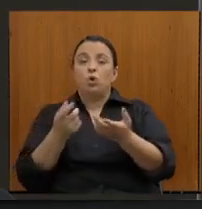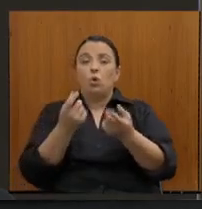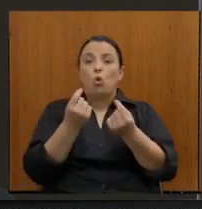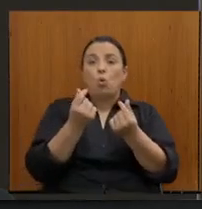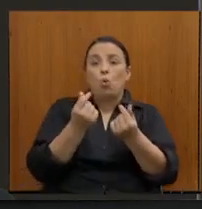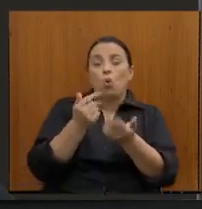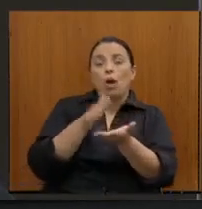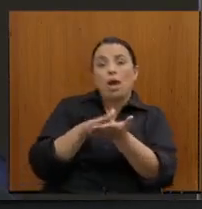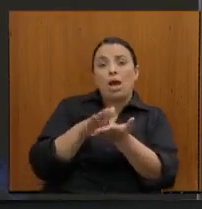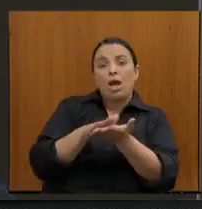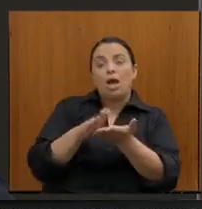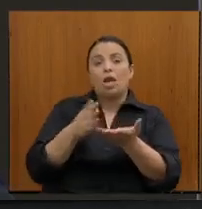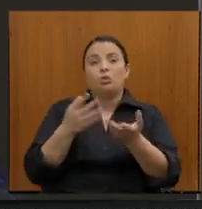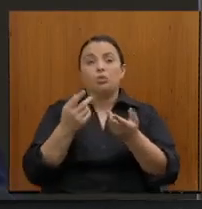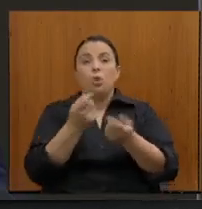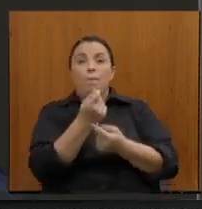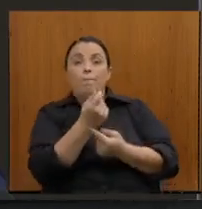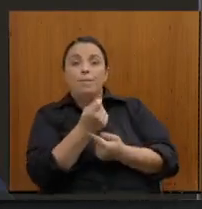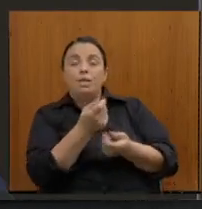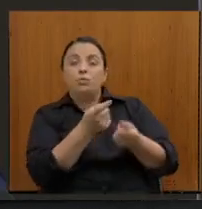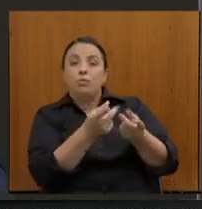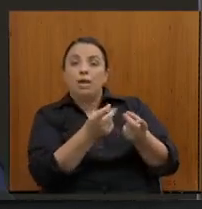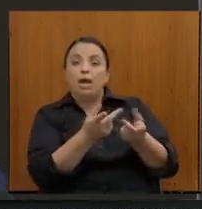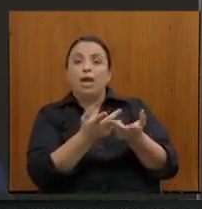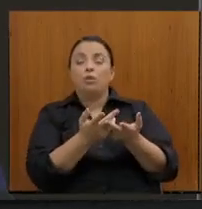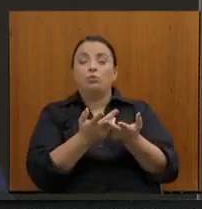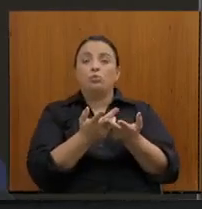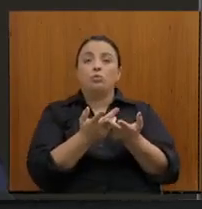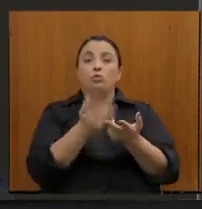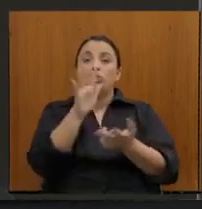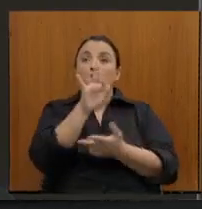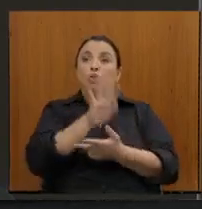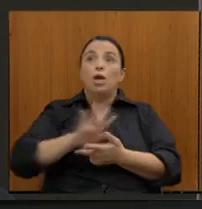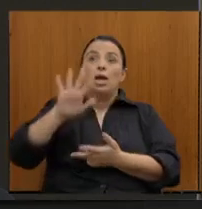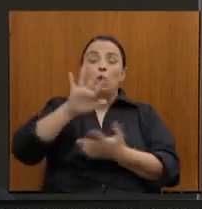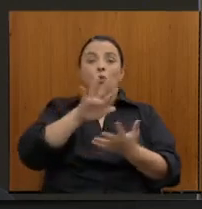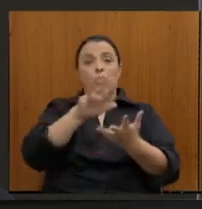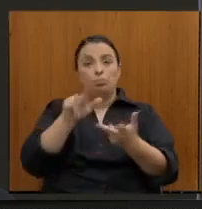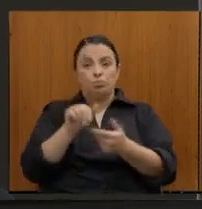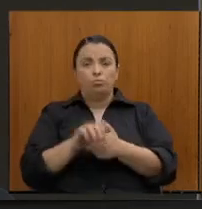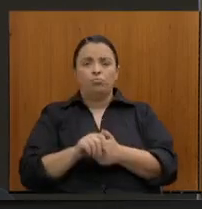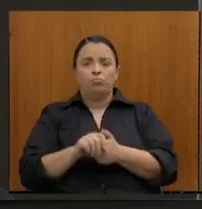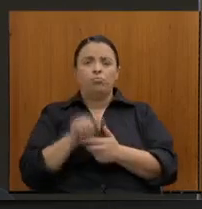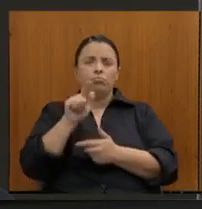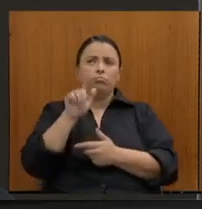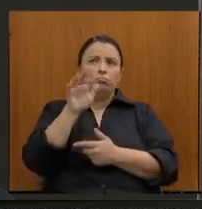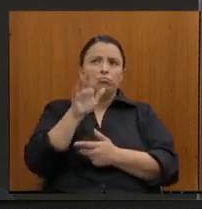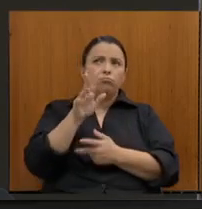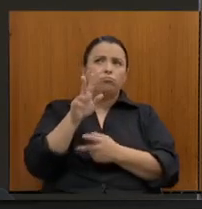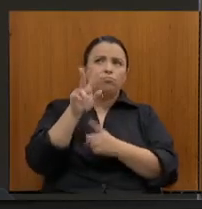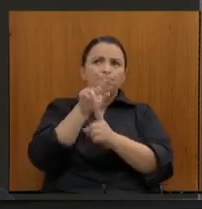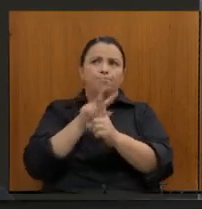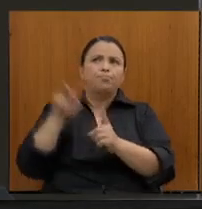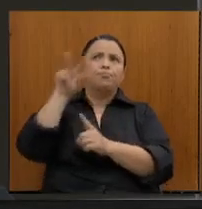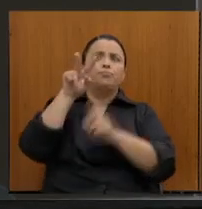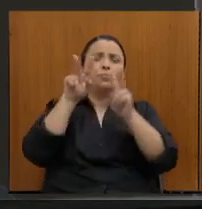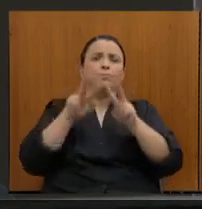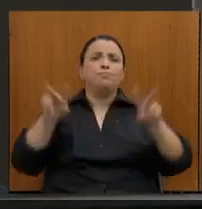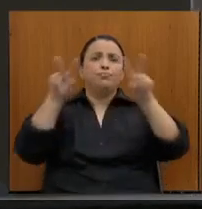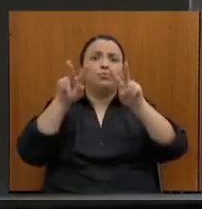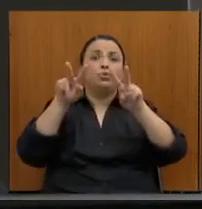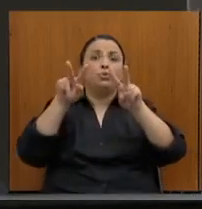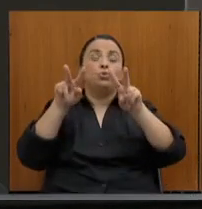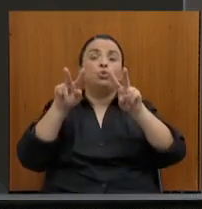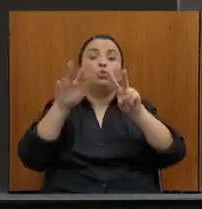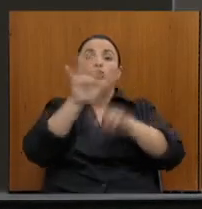preço de mercado quadro geral do mundo e esse quadro geral do mundo muito eu